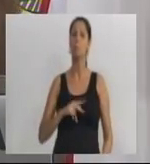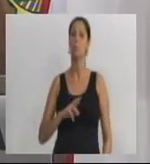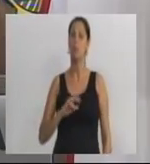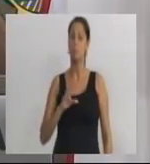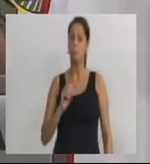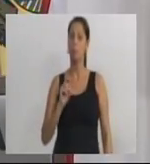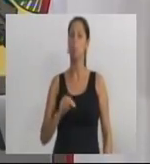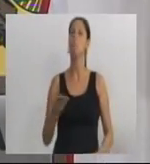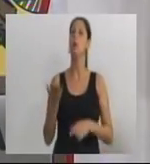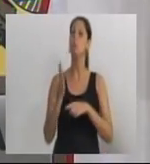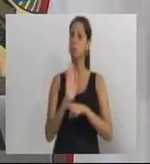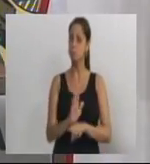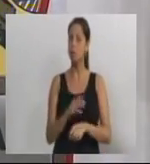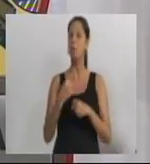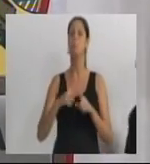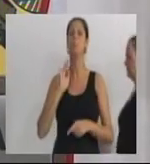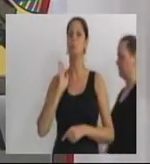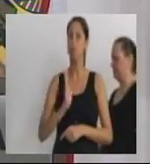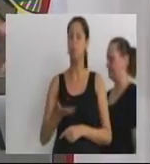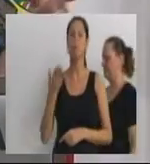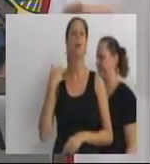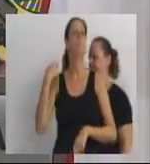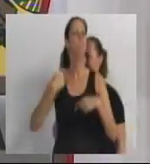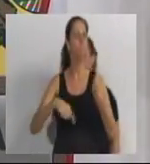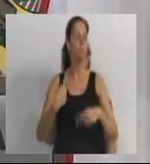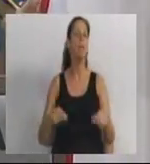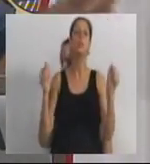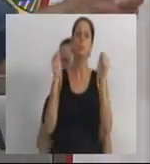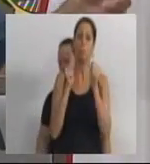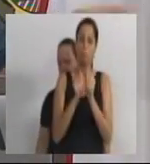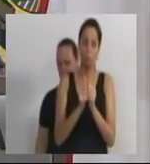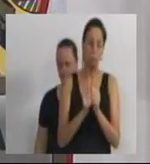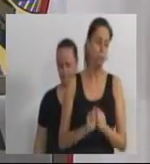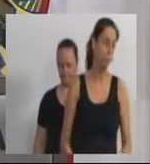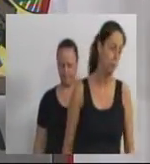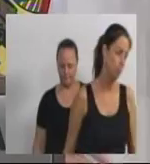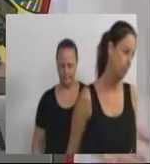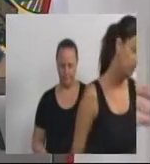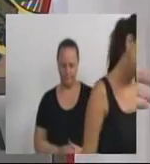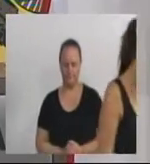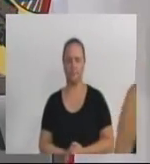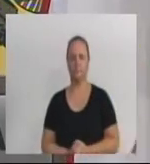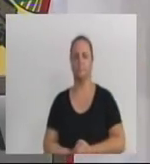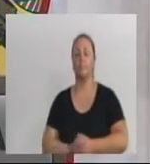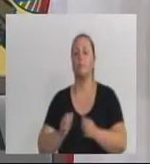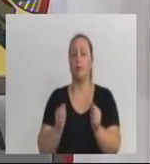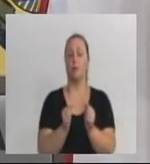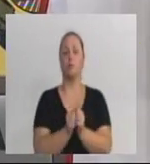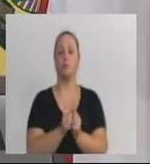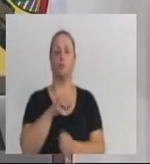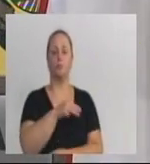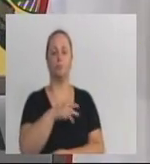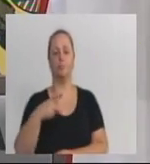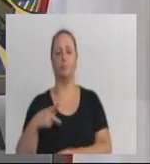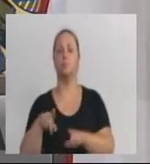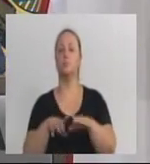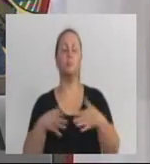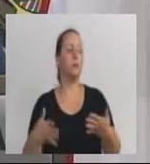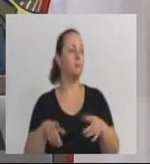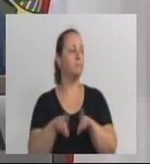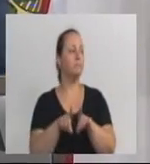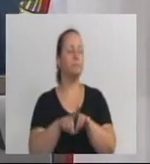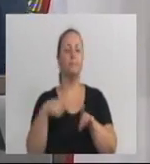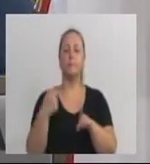PROCON de Blumenau participou dessas discussões junto com as operadoras e junto com o Ministério Público. então também temos que cobrar do PROCON do Blumenau,